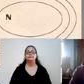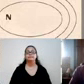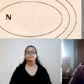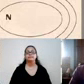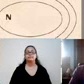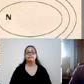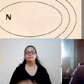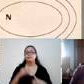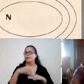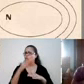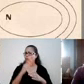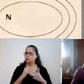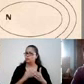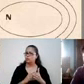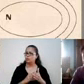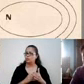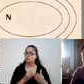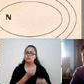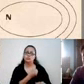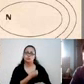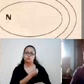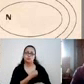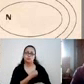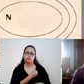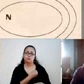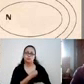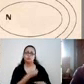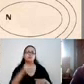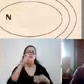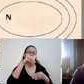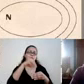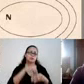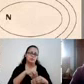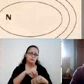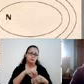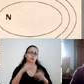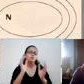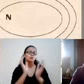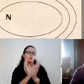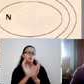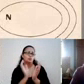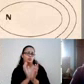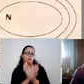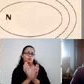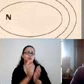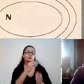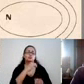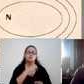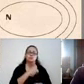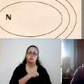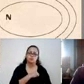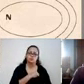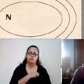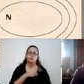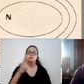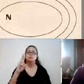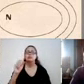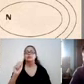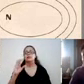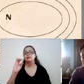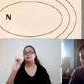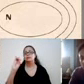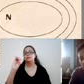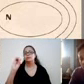Consequentemente, todos os números naturais estão dentro do conjunto dos números racionais, ou